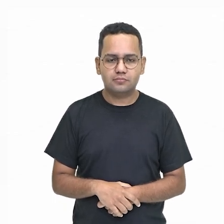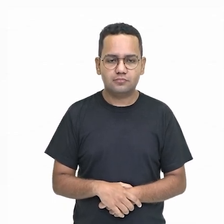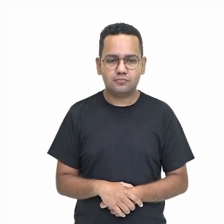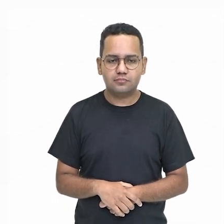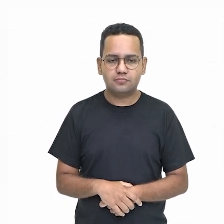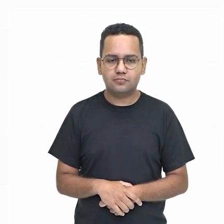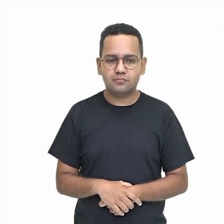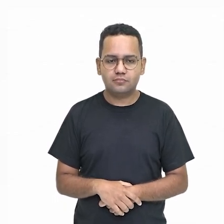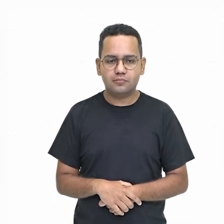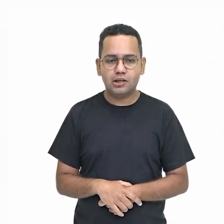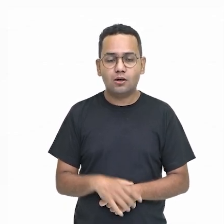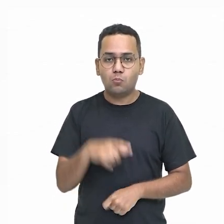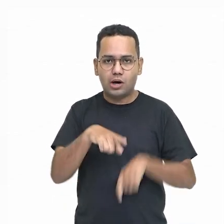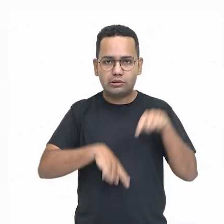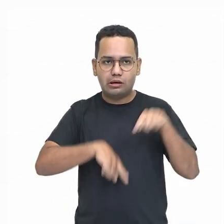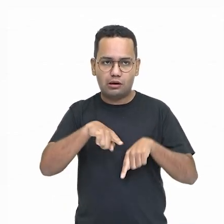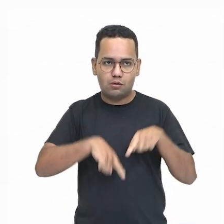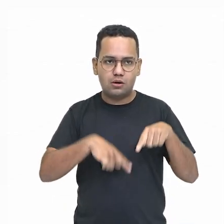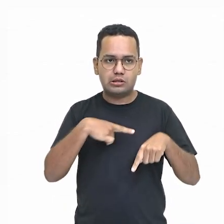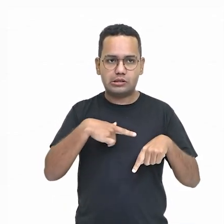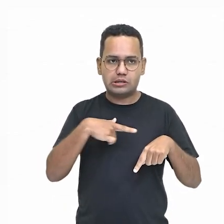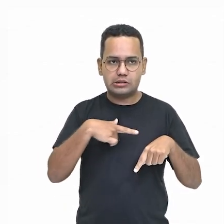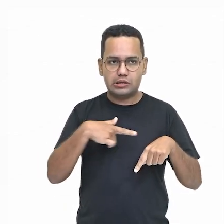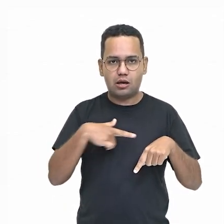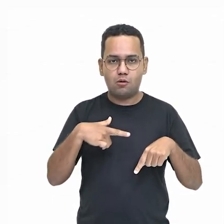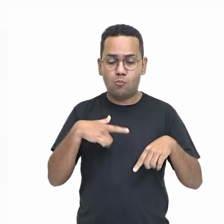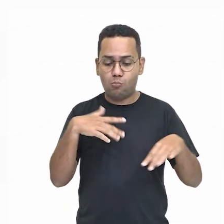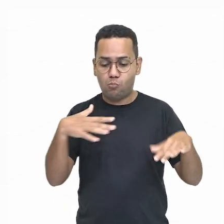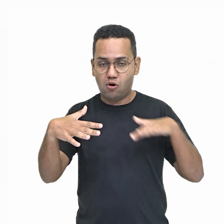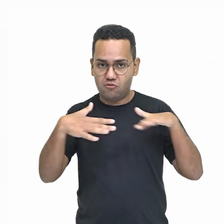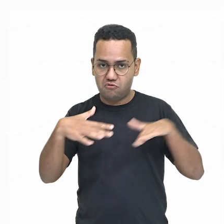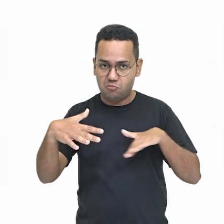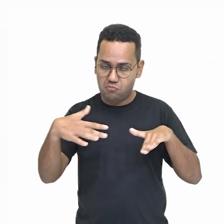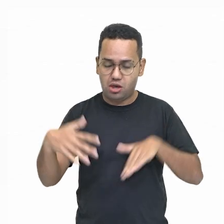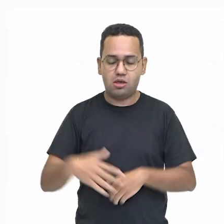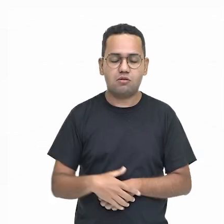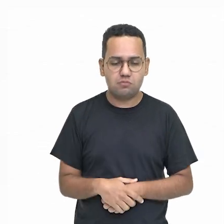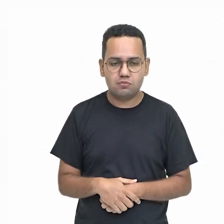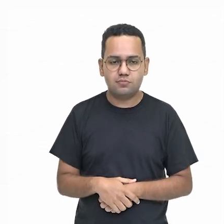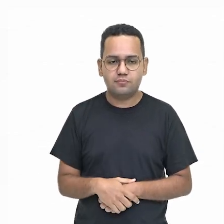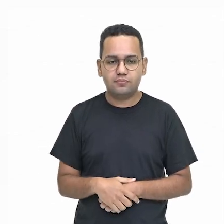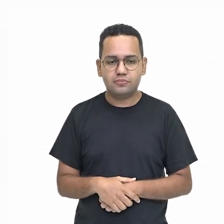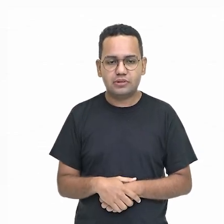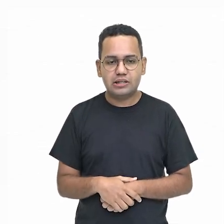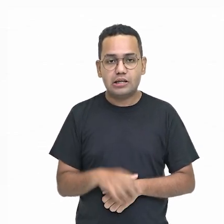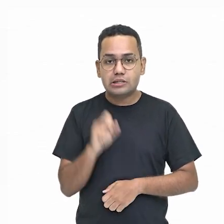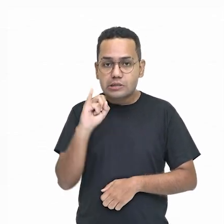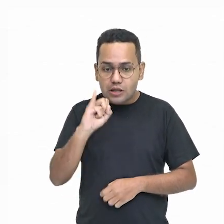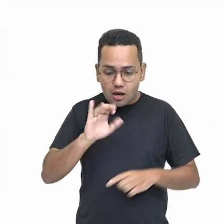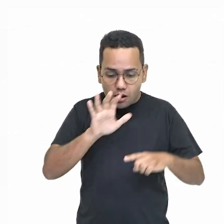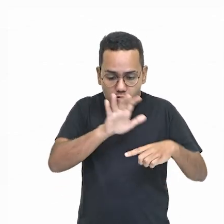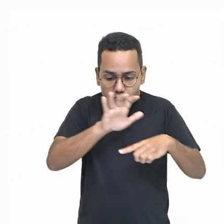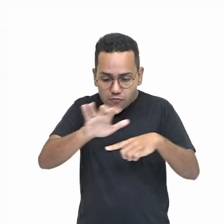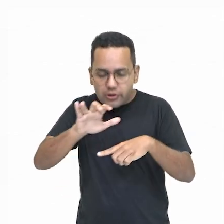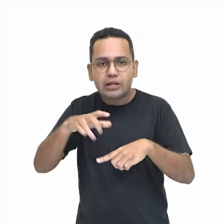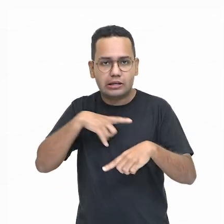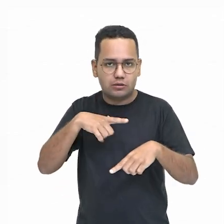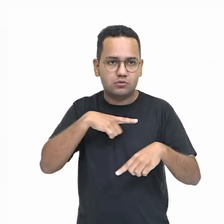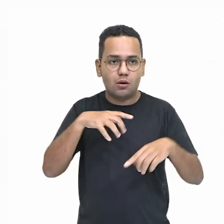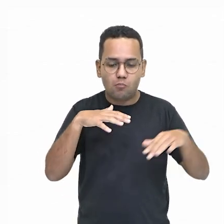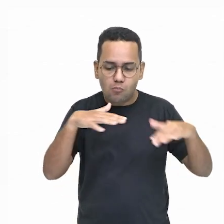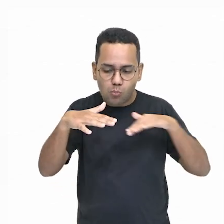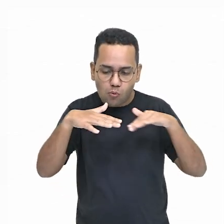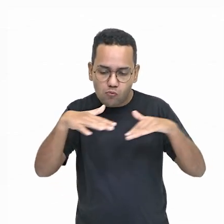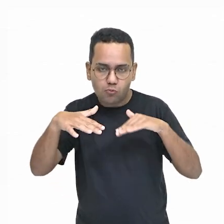o móvel né está se deslocando né já que se nós temos velocidade é porque há um deslocamento do móvel